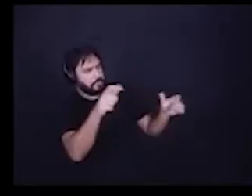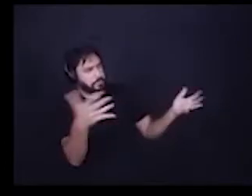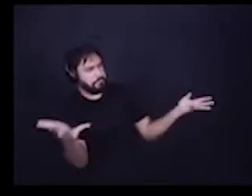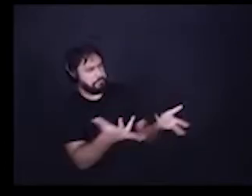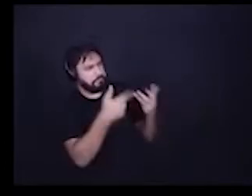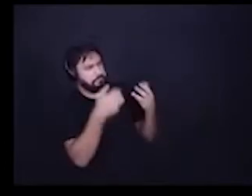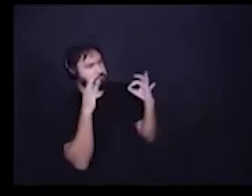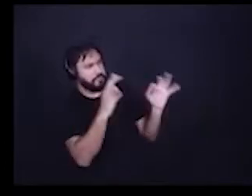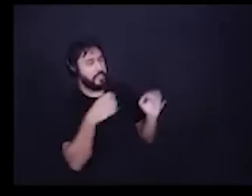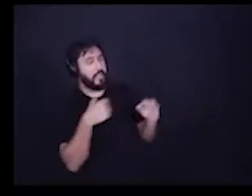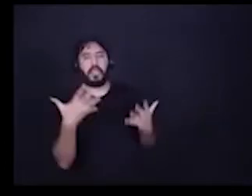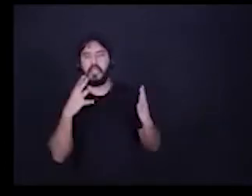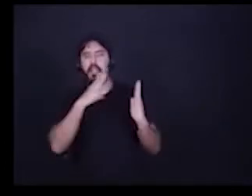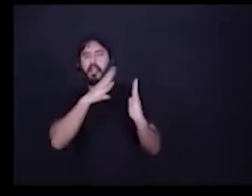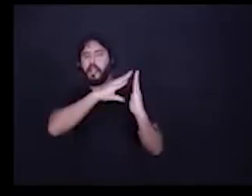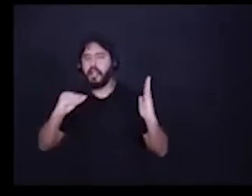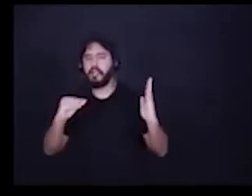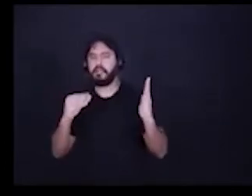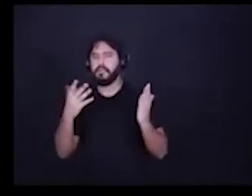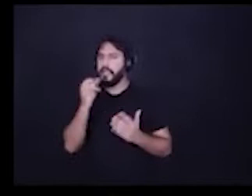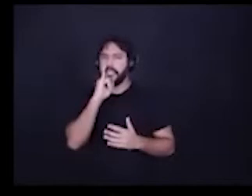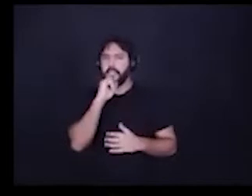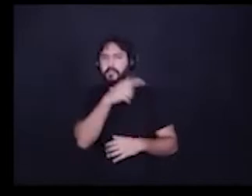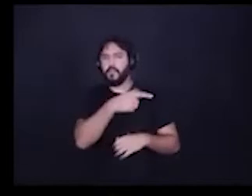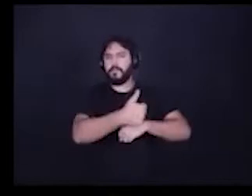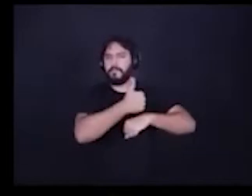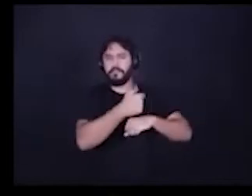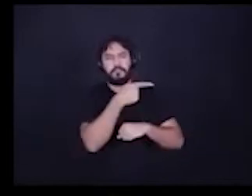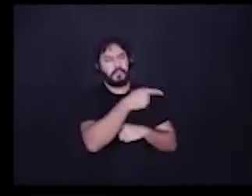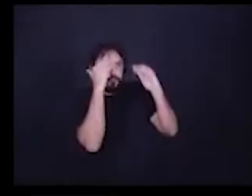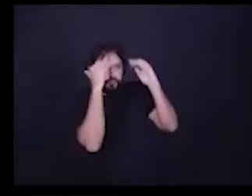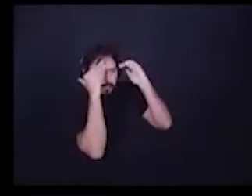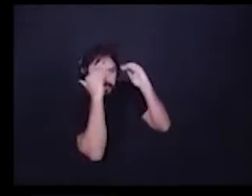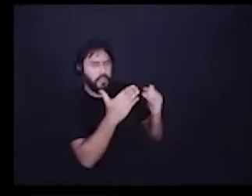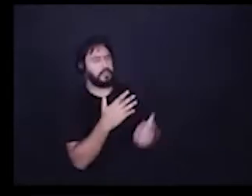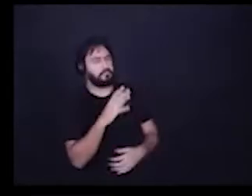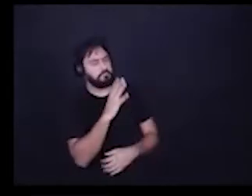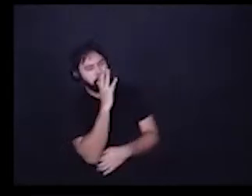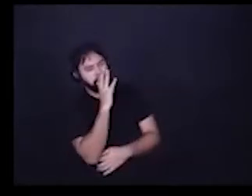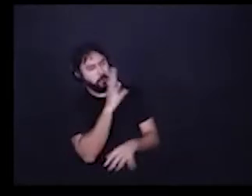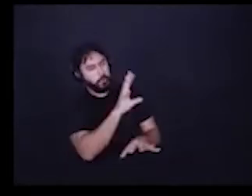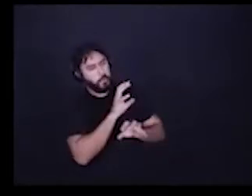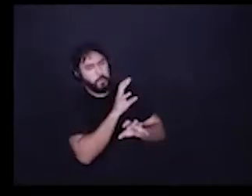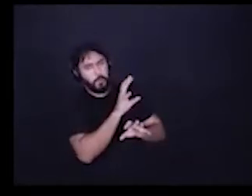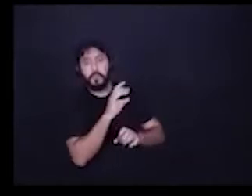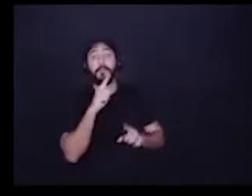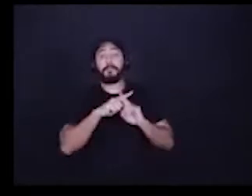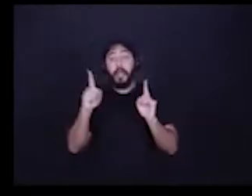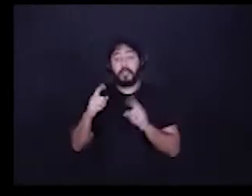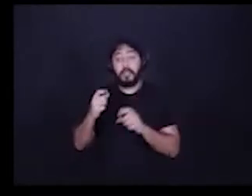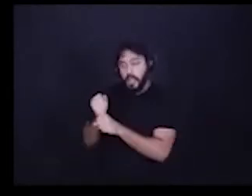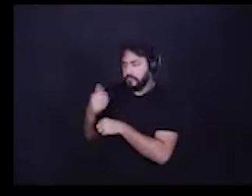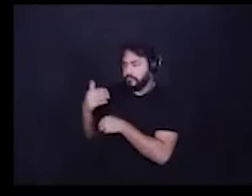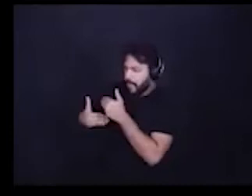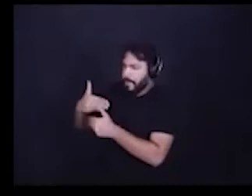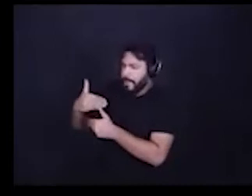bem-sucedidas, cuja carreira você admira, você espelha, você respeita, né? E aí, ao longo do tempo, eu fui encontrando, na verdade, o que